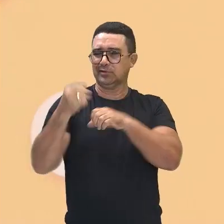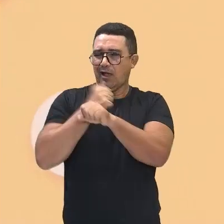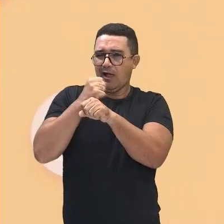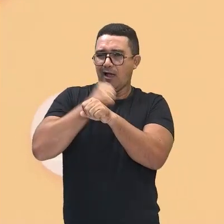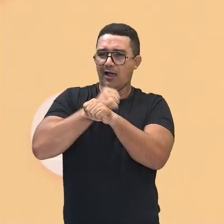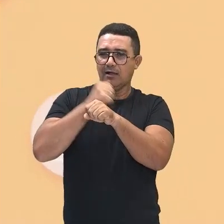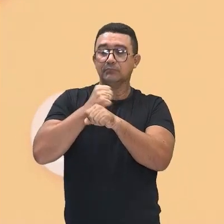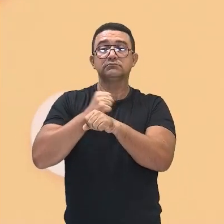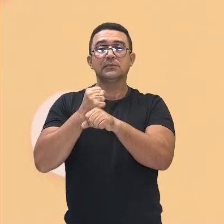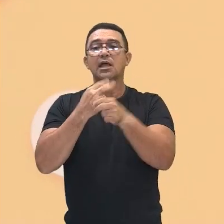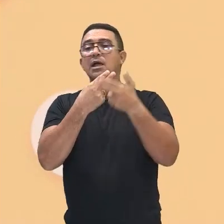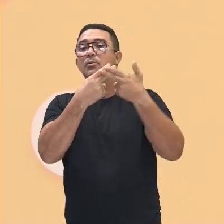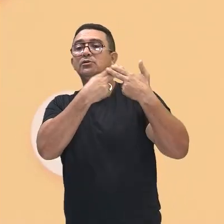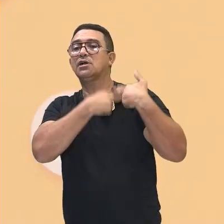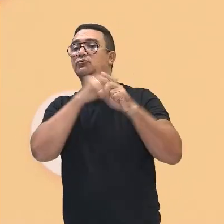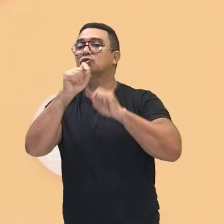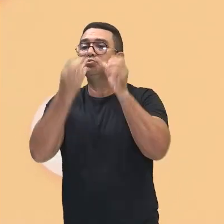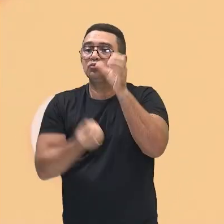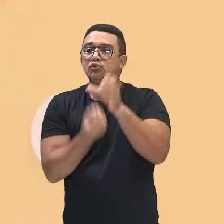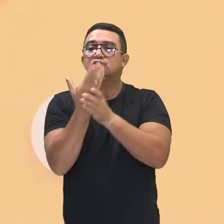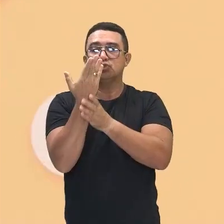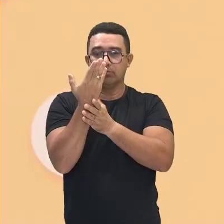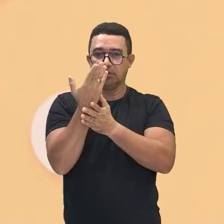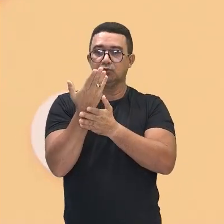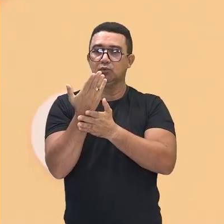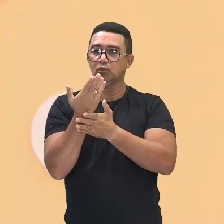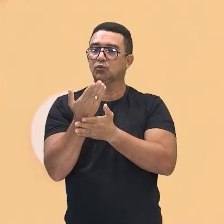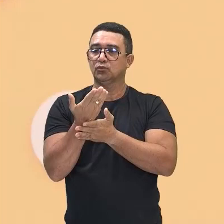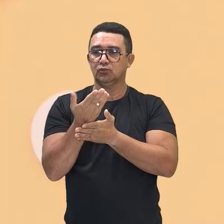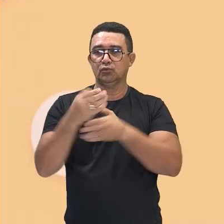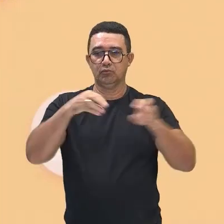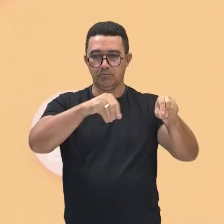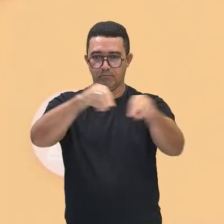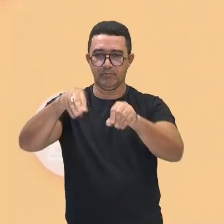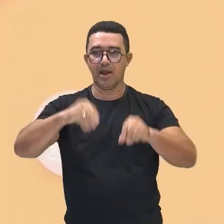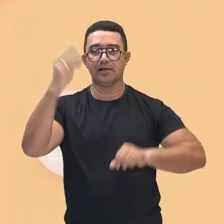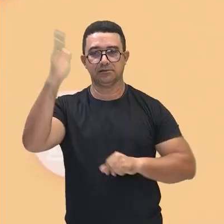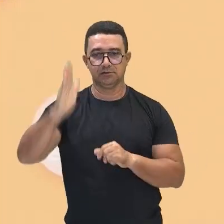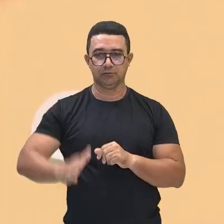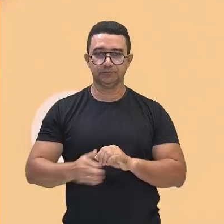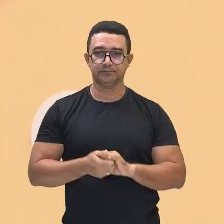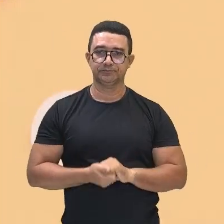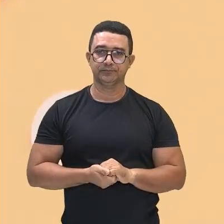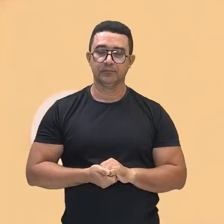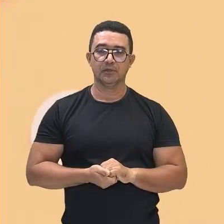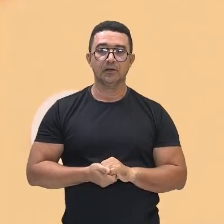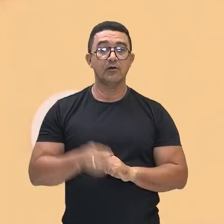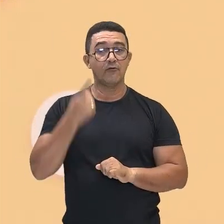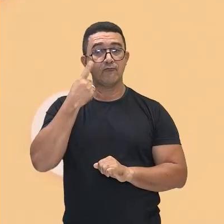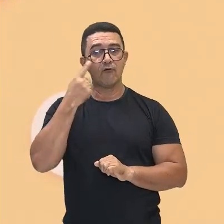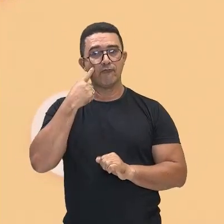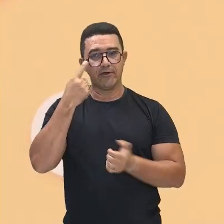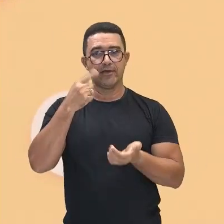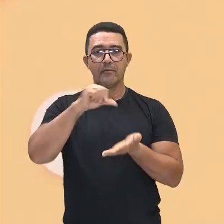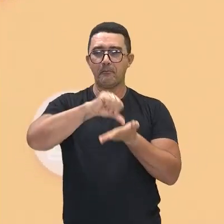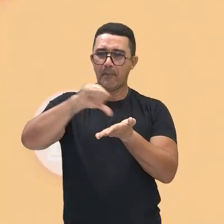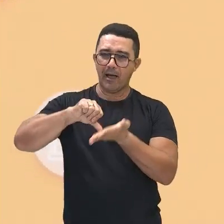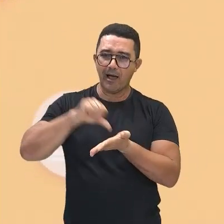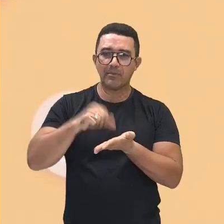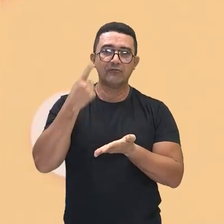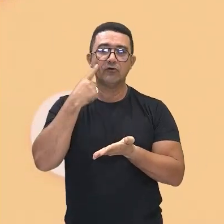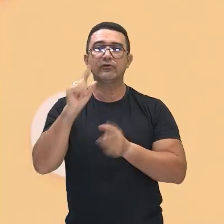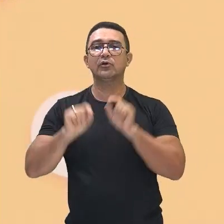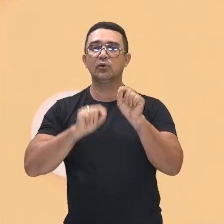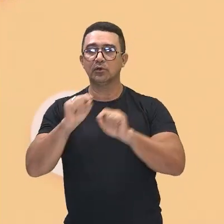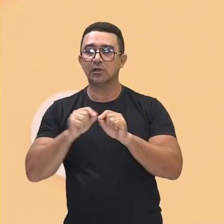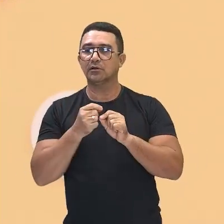responsáveis pela formação do nosso atual território. Agora a gente vai novamente para o mapa localizar o Brasil agora